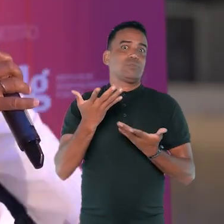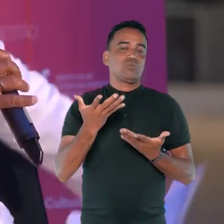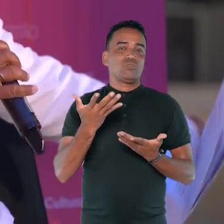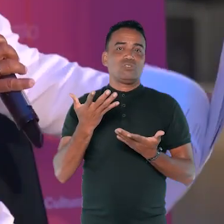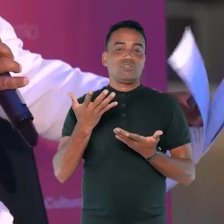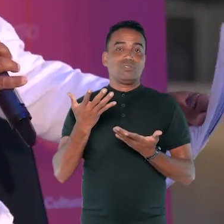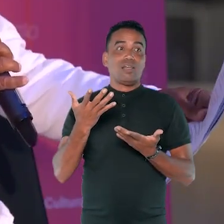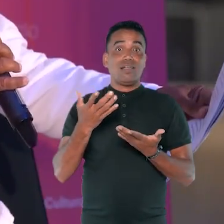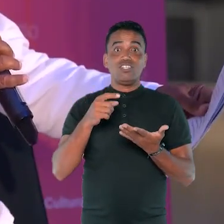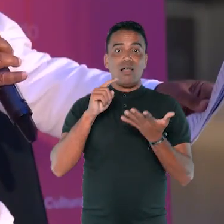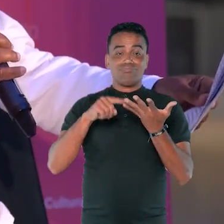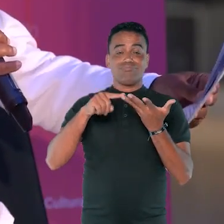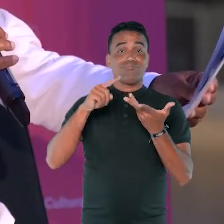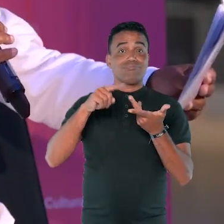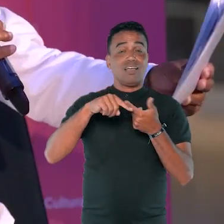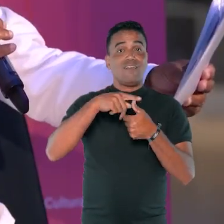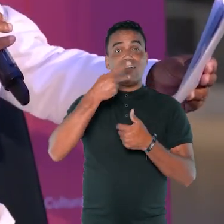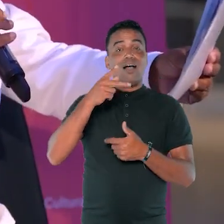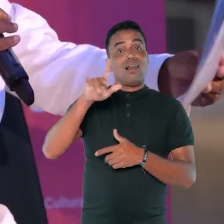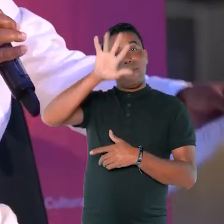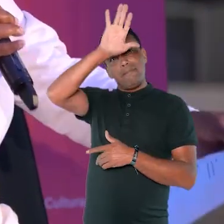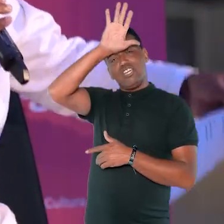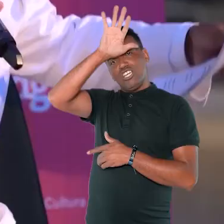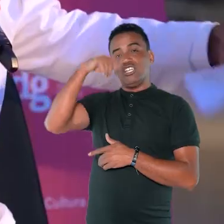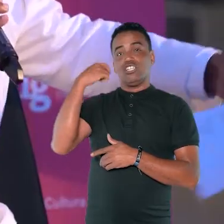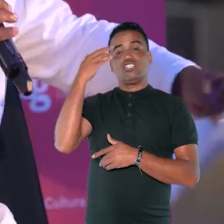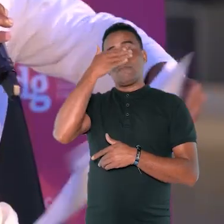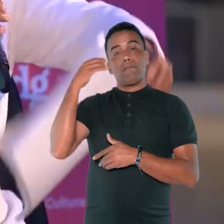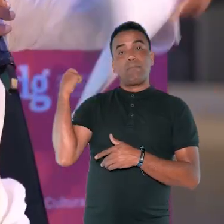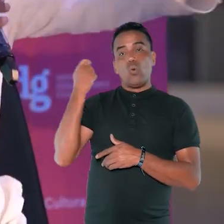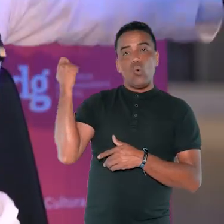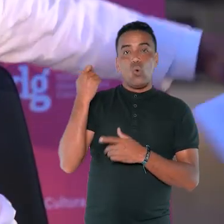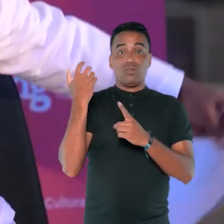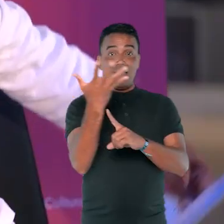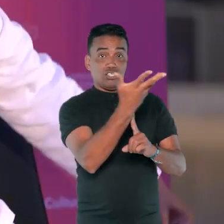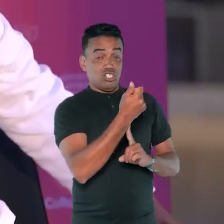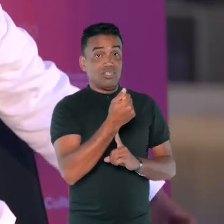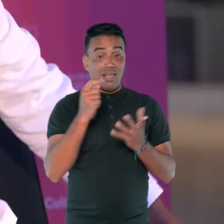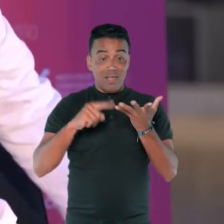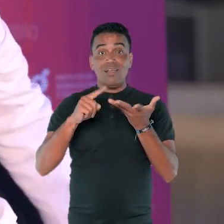já dá umas pistas aqui, né? Ele fala as bichas, putas e artistas, e ele já...